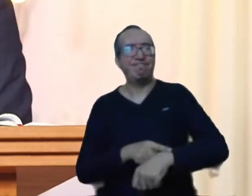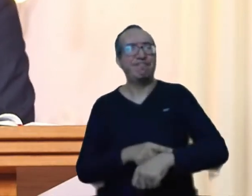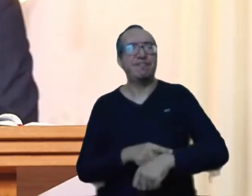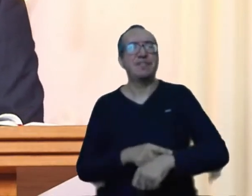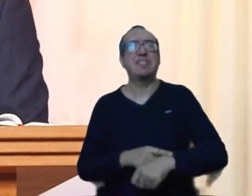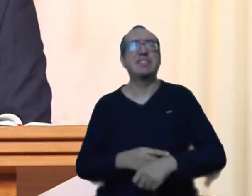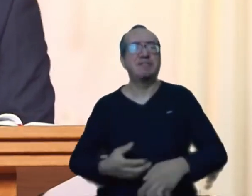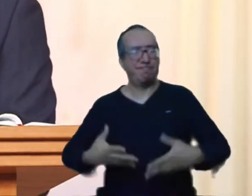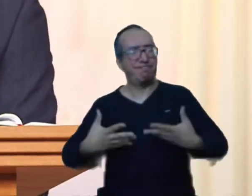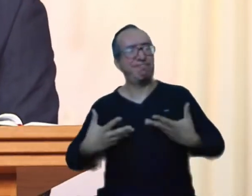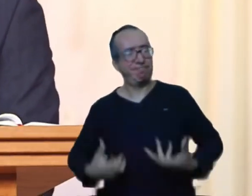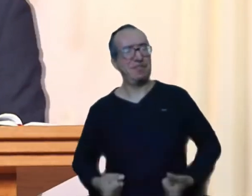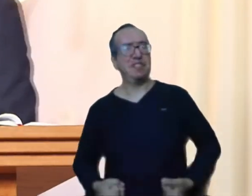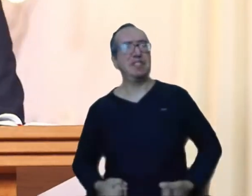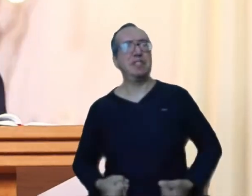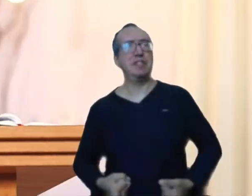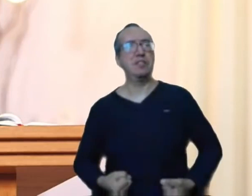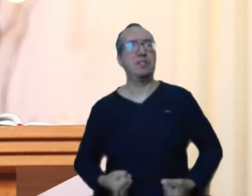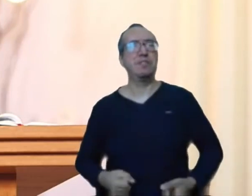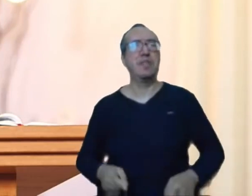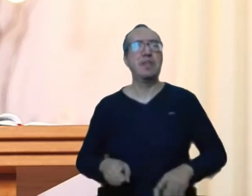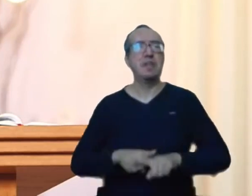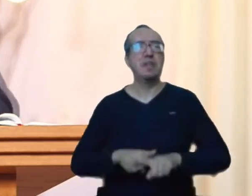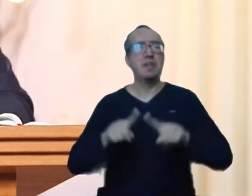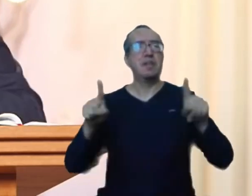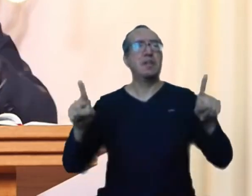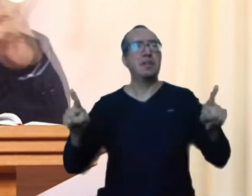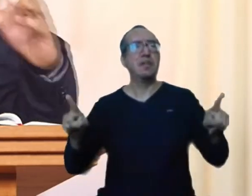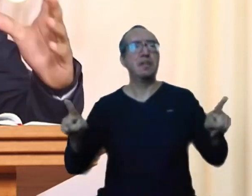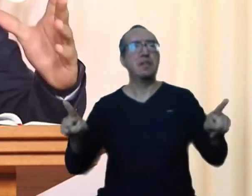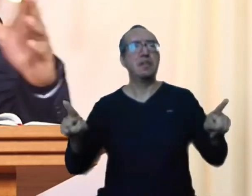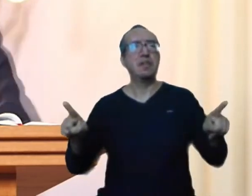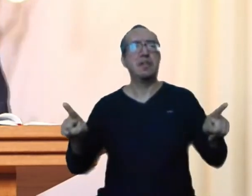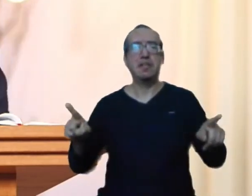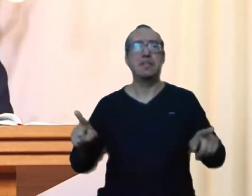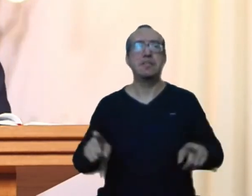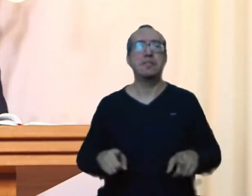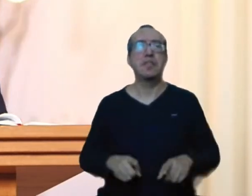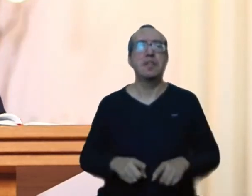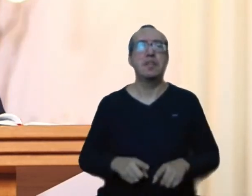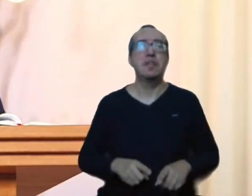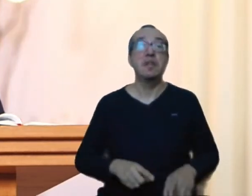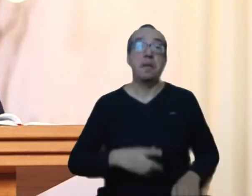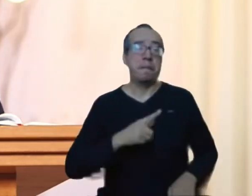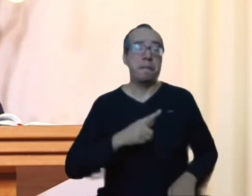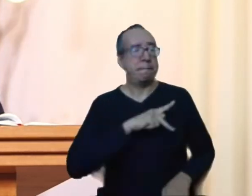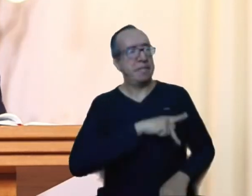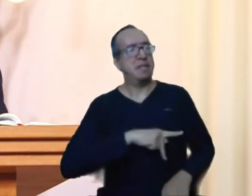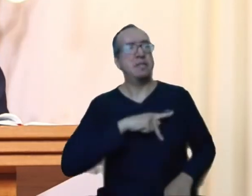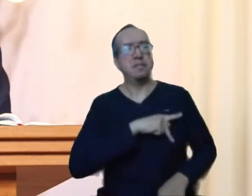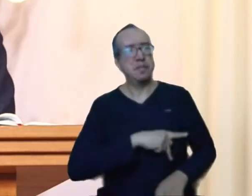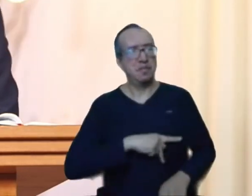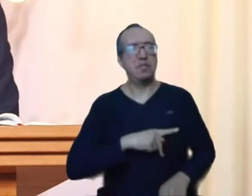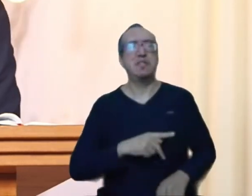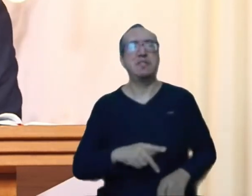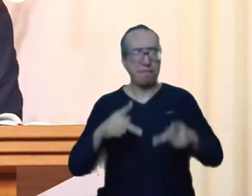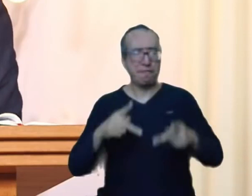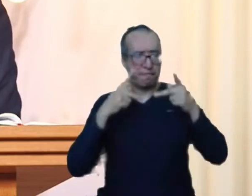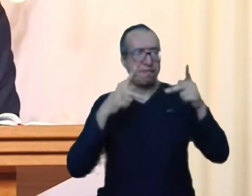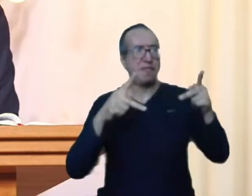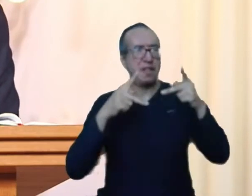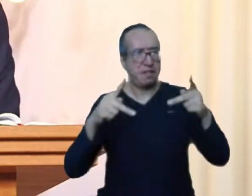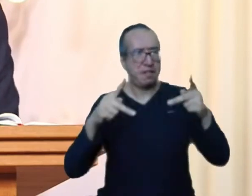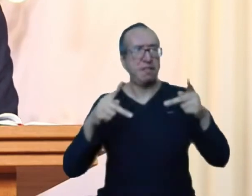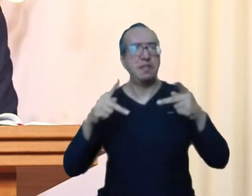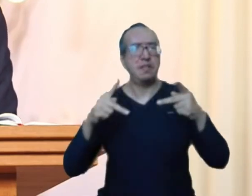cansa. Mesmo sendo um pregador extremamente eficiente como era o apóstolo Paulo. Mas a Bíblia diz que